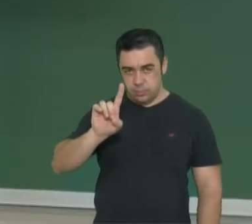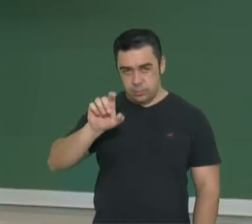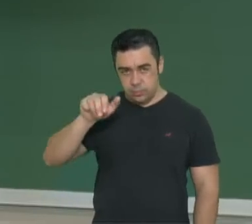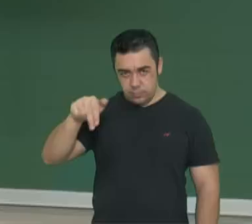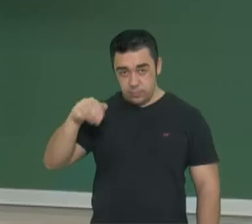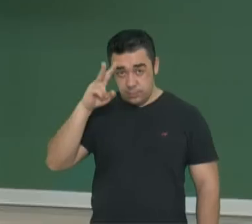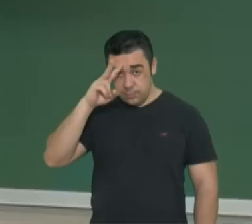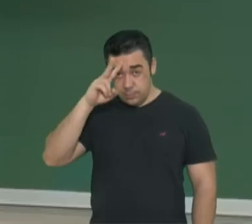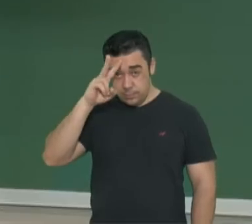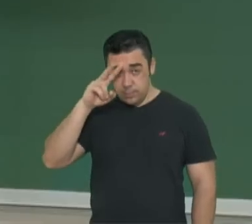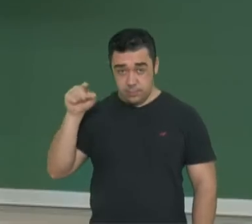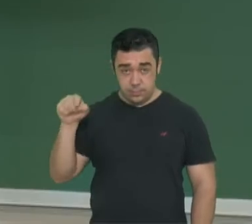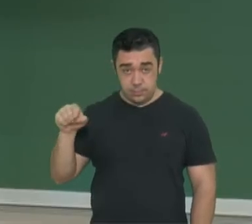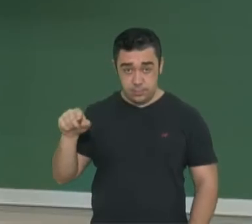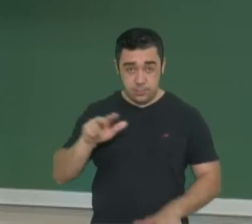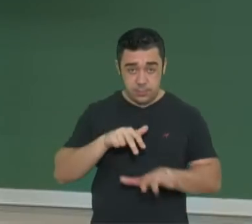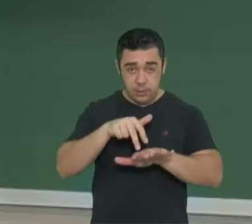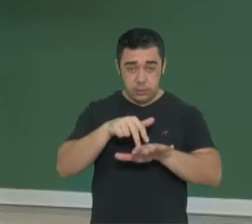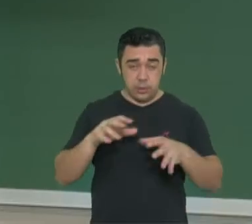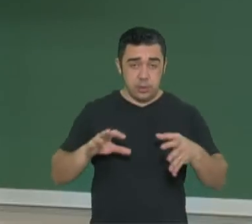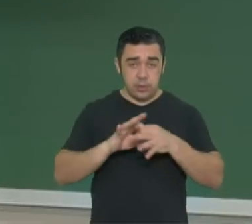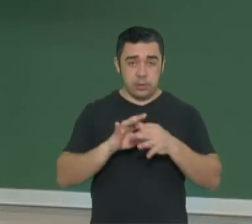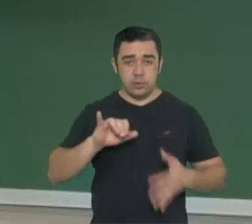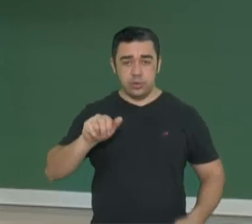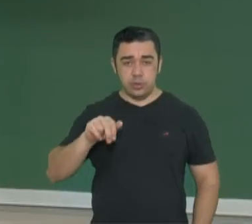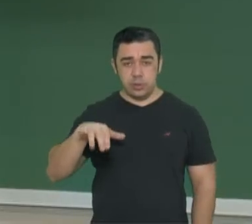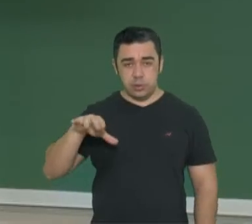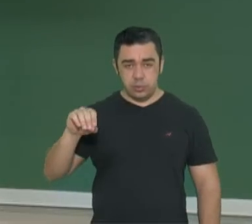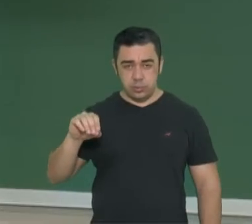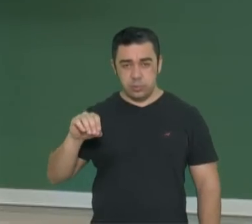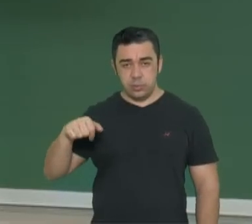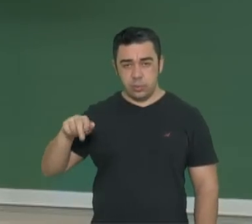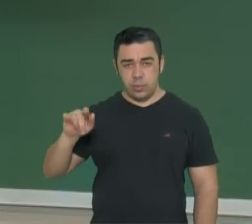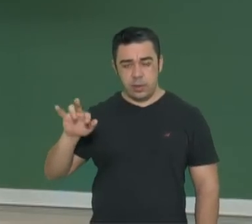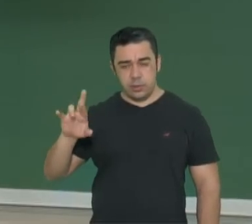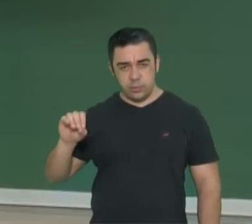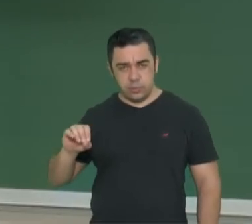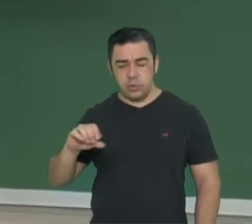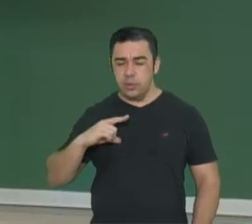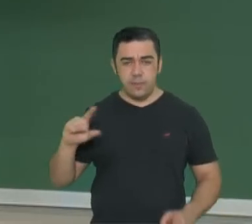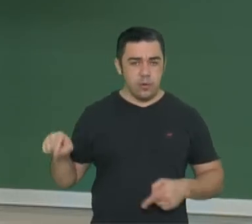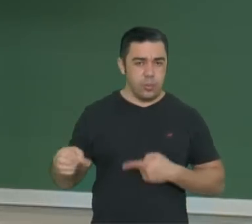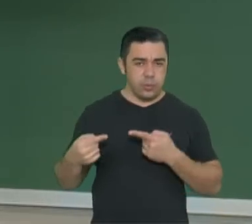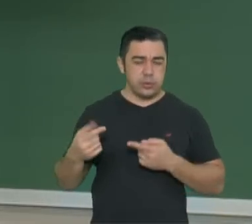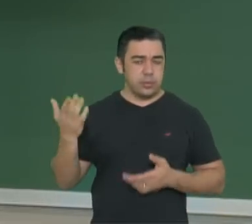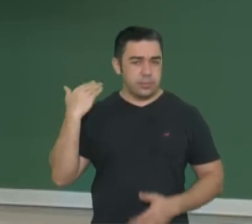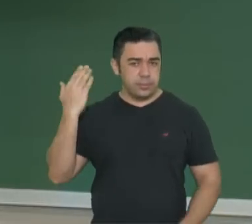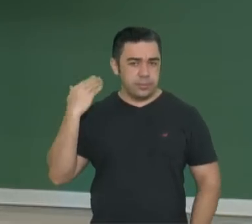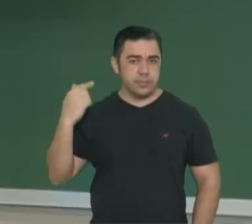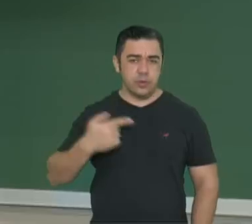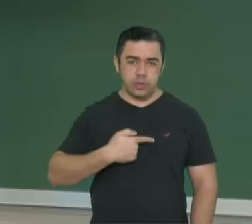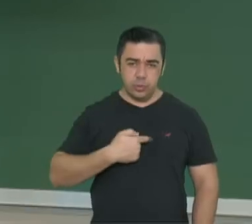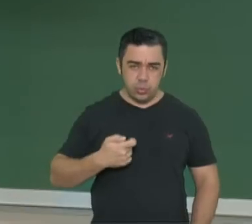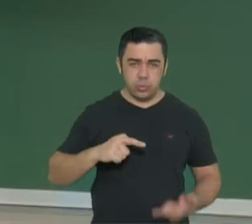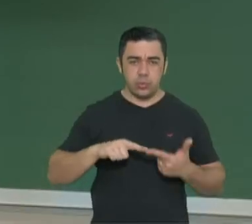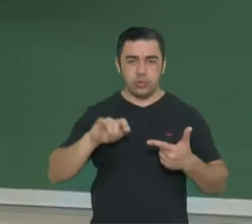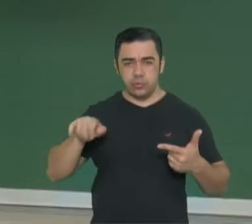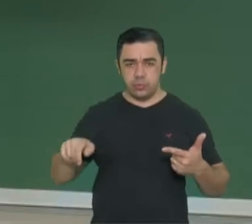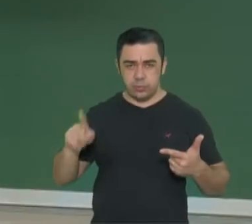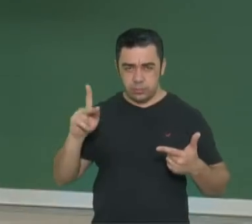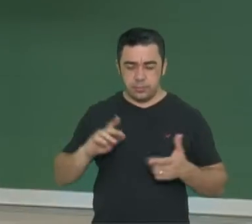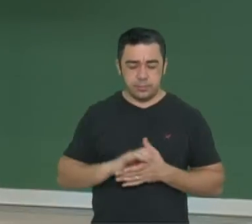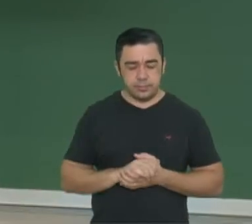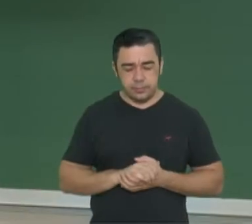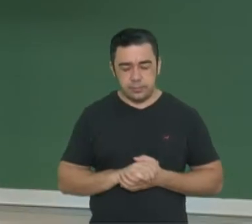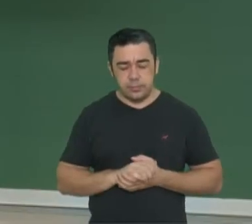aí, nesse caso, ao Jânio Quadros, e era oposição, desde o Getúlio, desde o Juscelino. A UDN, ministros